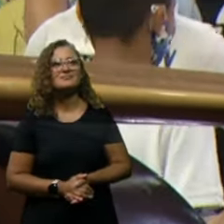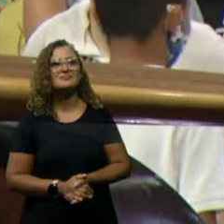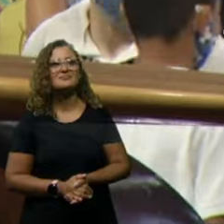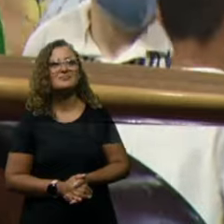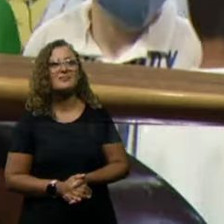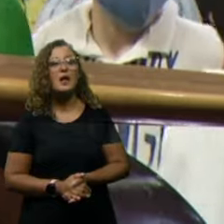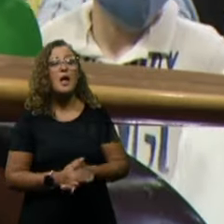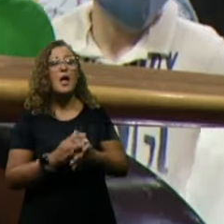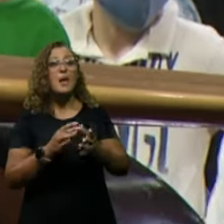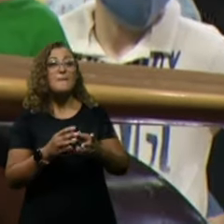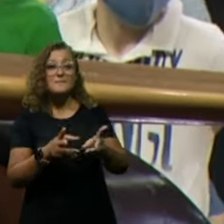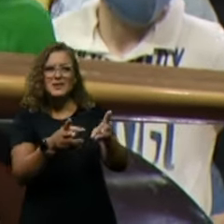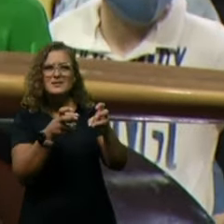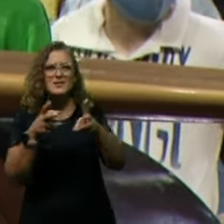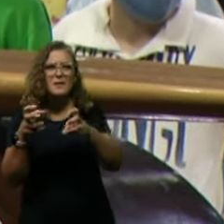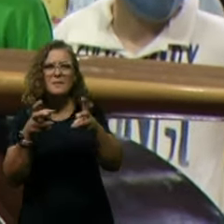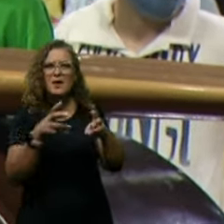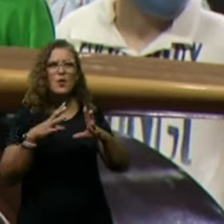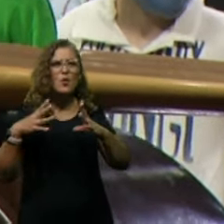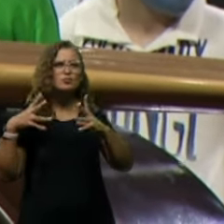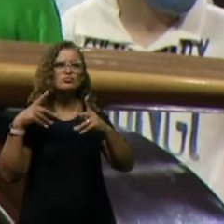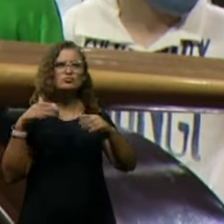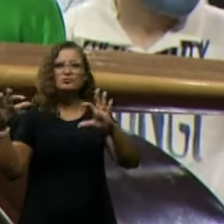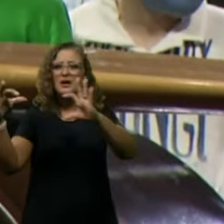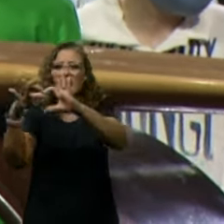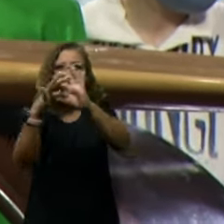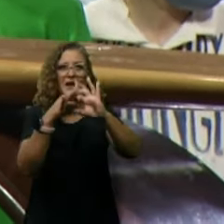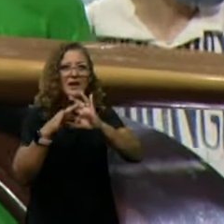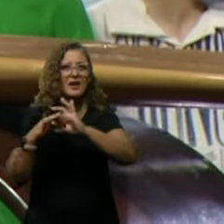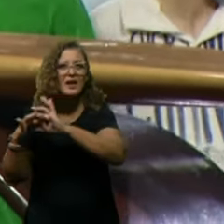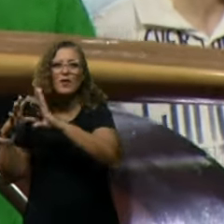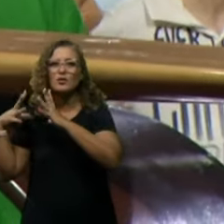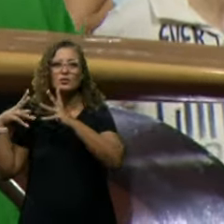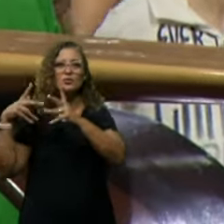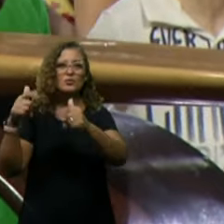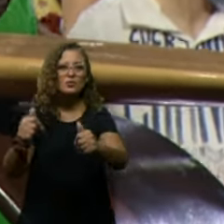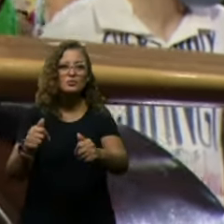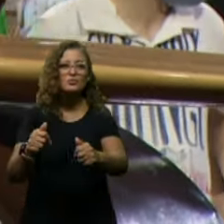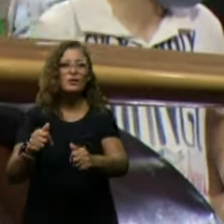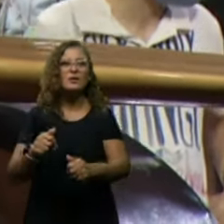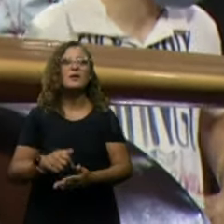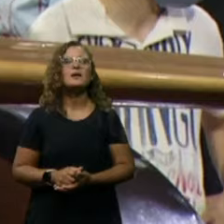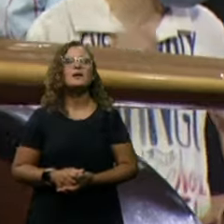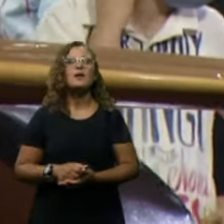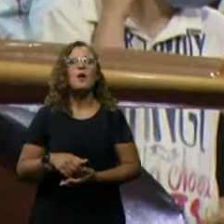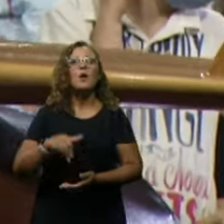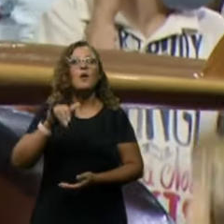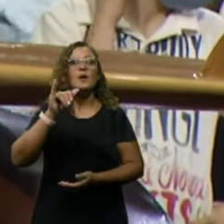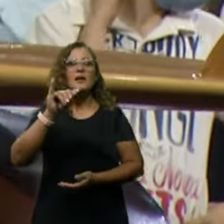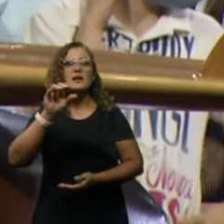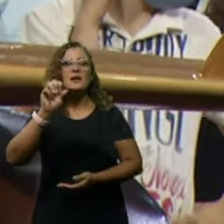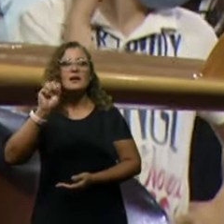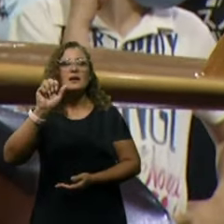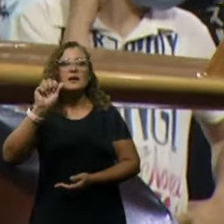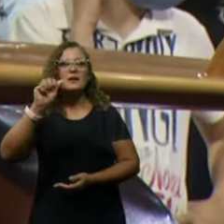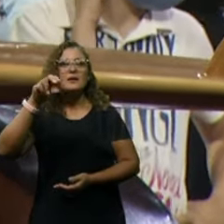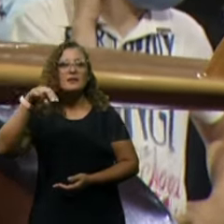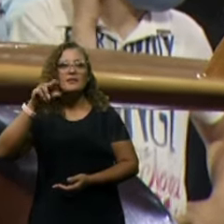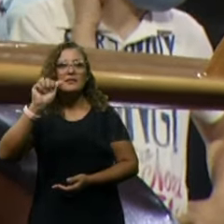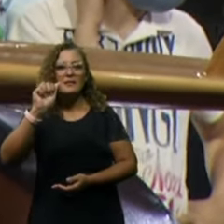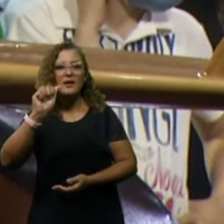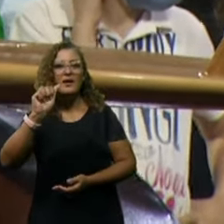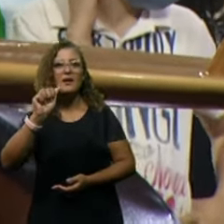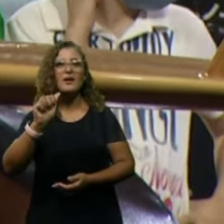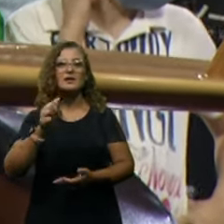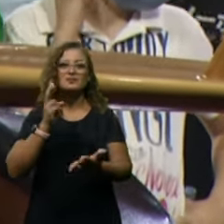já perceberam Como tudo se encaixou o isso é começou falando sobre perseverar